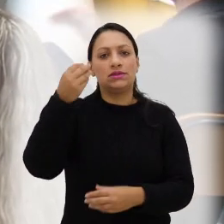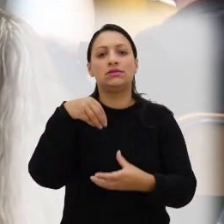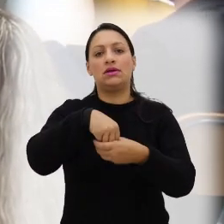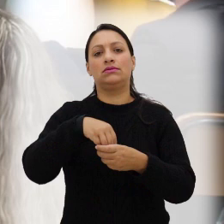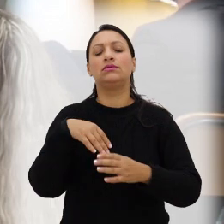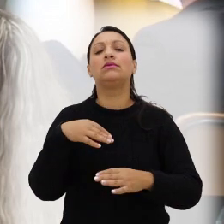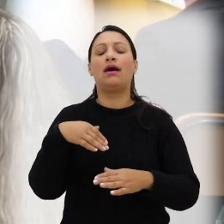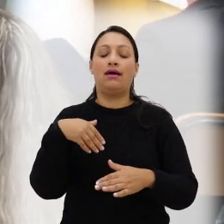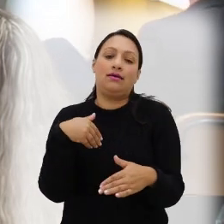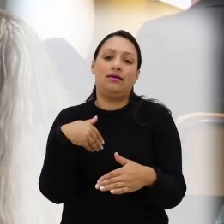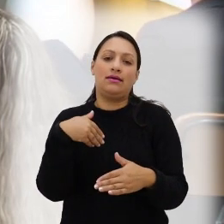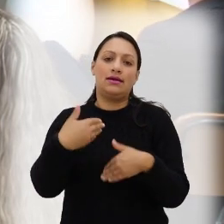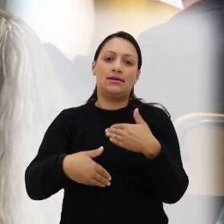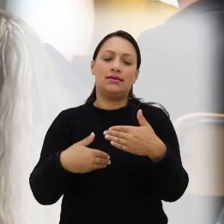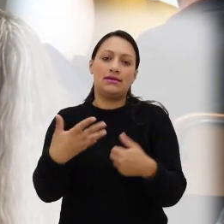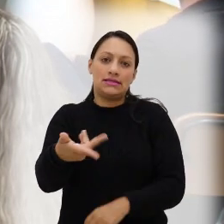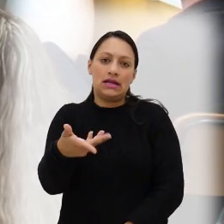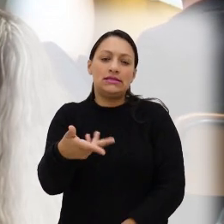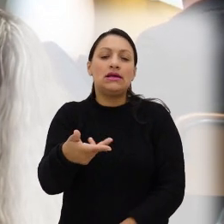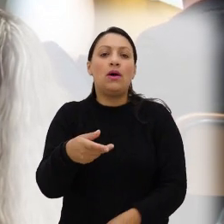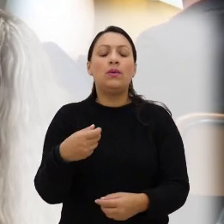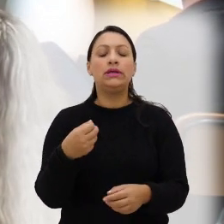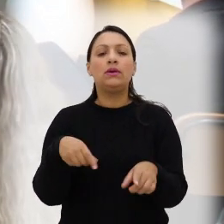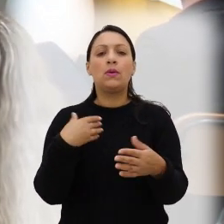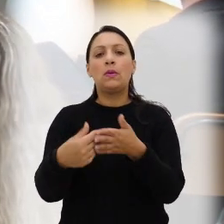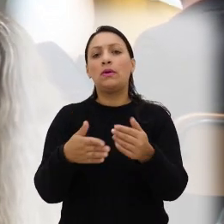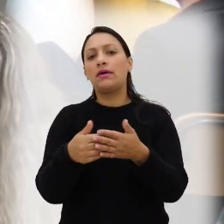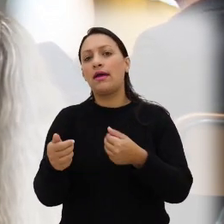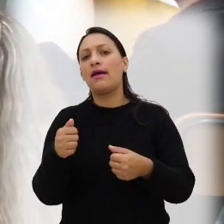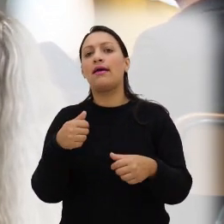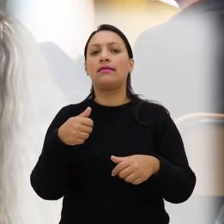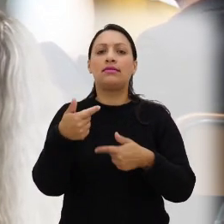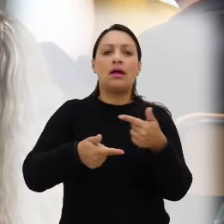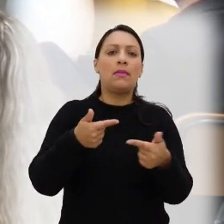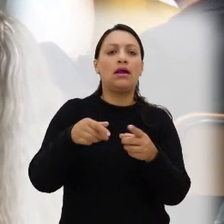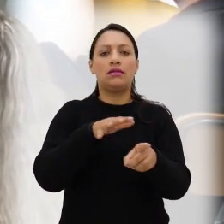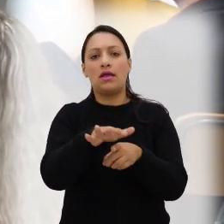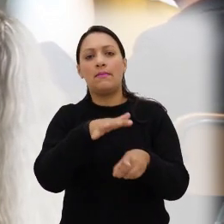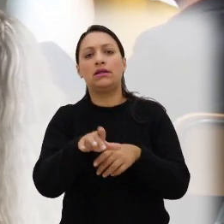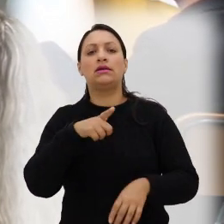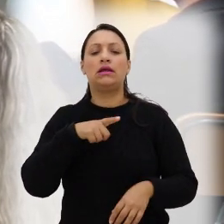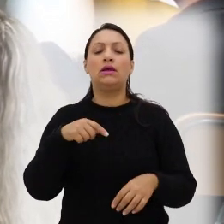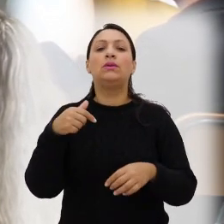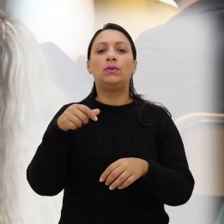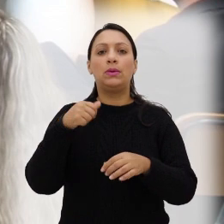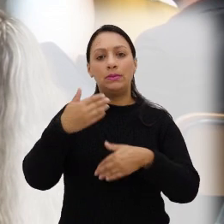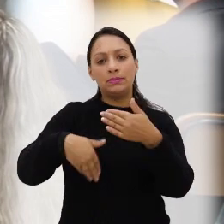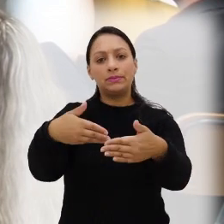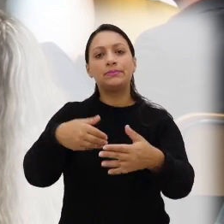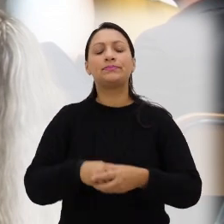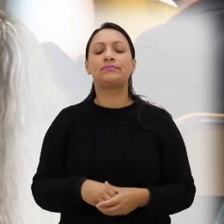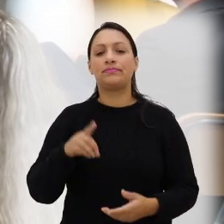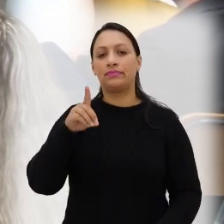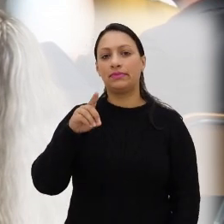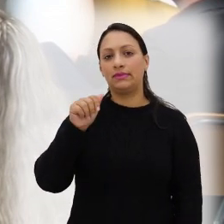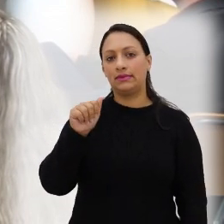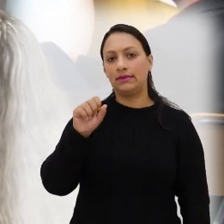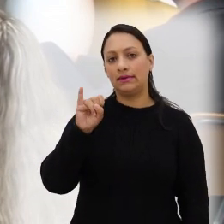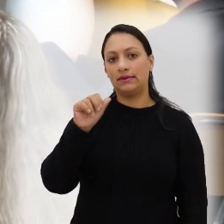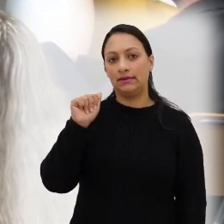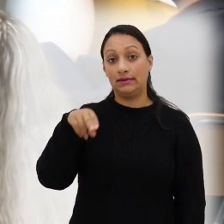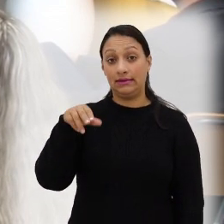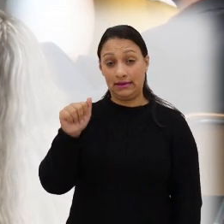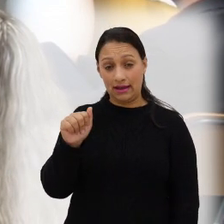aceleração, mas também fora, com qualquer demanda que tiver dentro do processo. Então, a Dayana, que falou aqui com vocês, é a diretora de inovação da